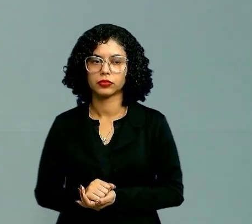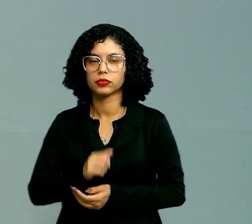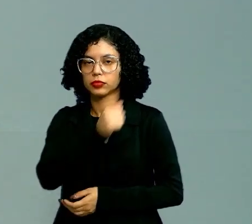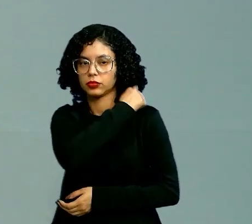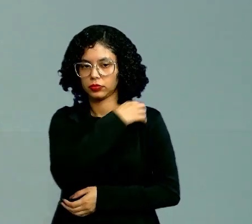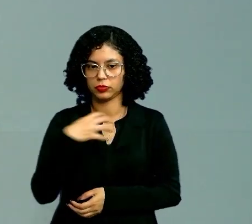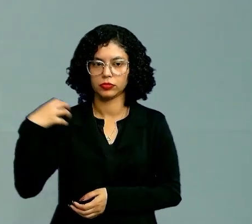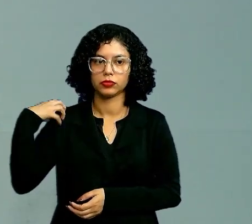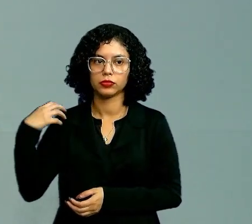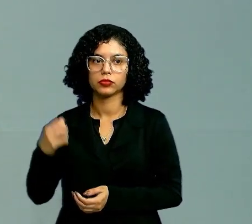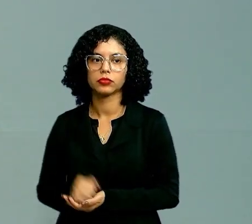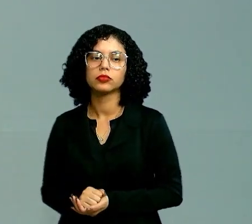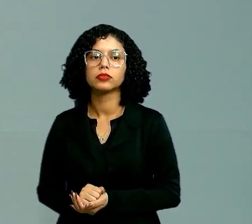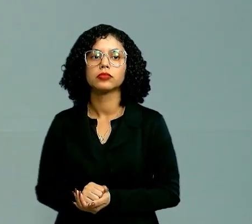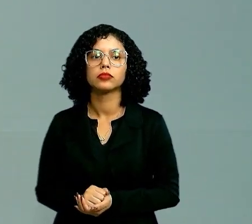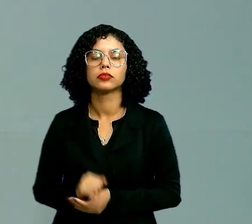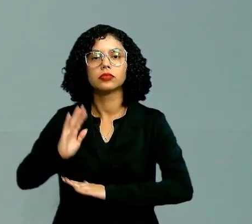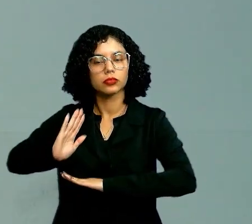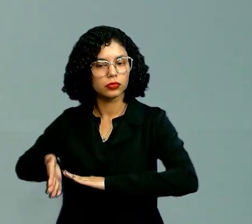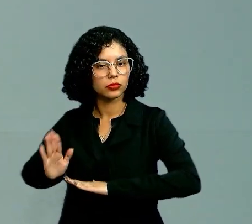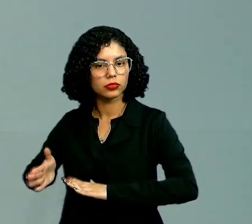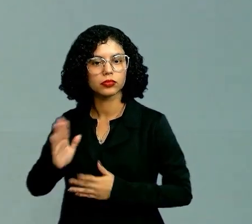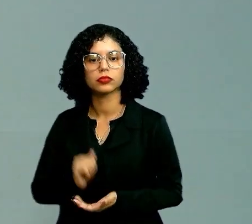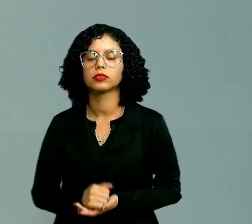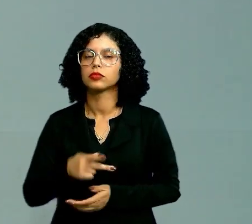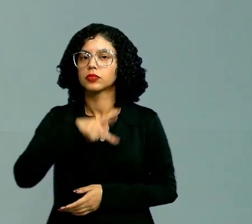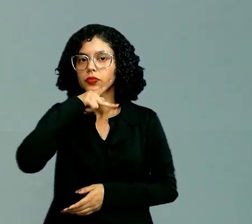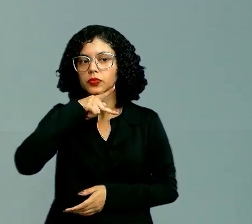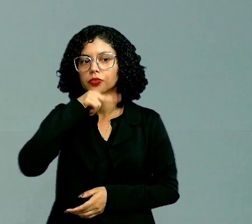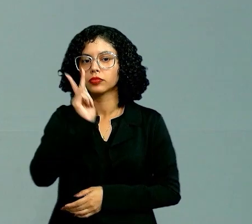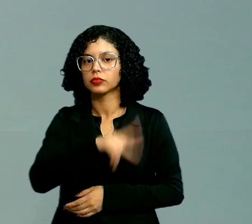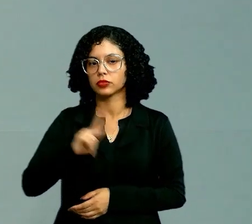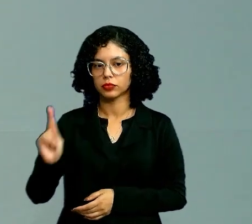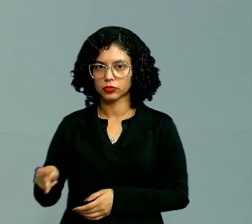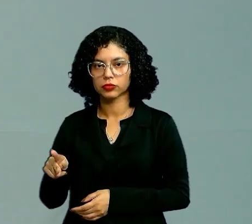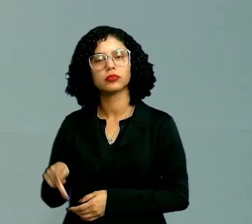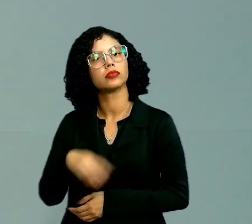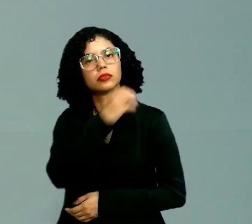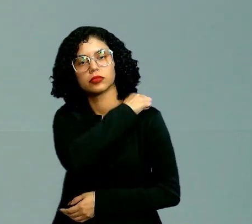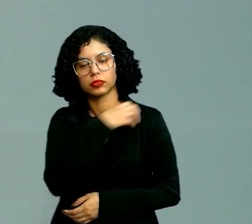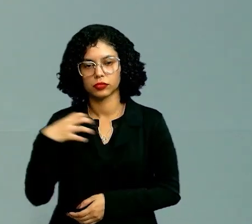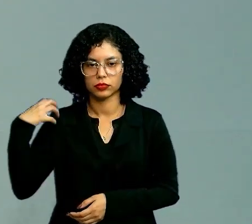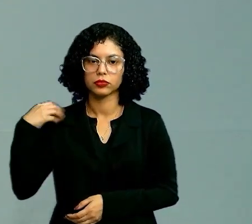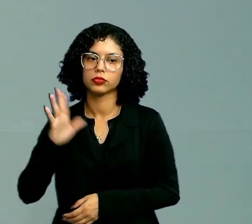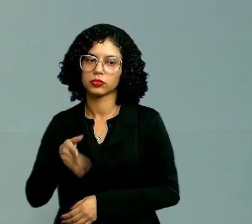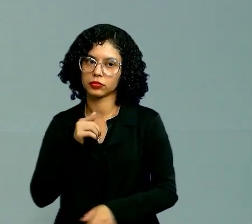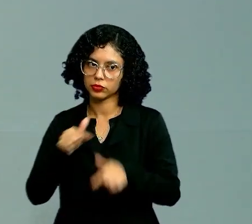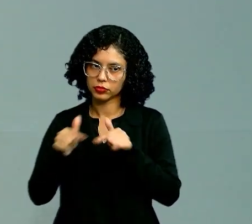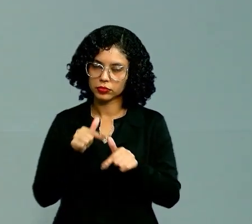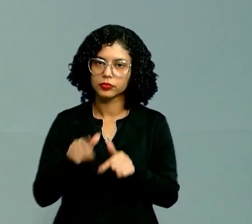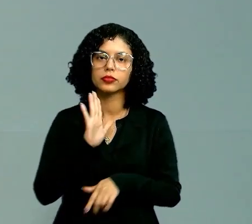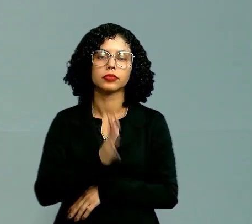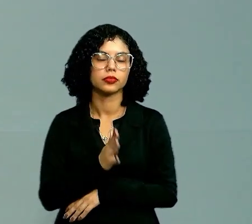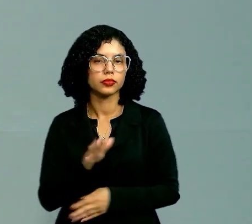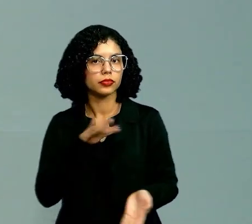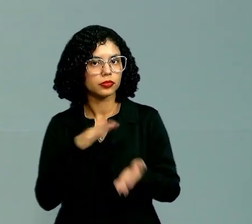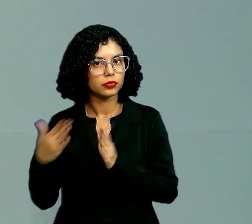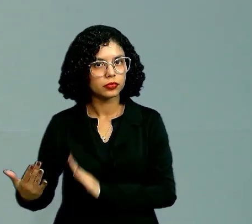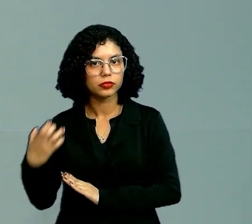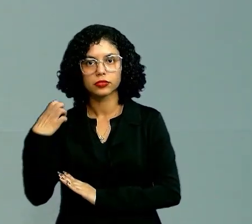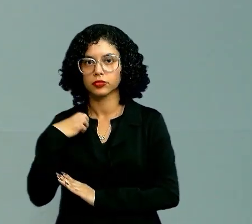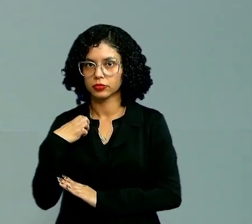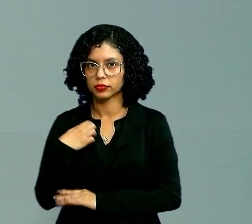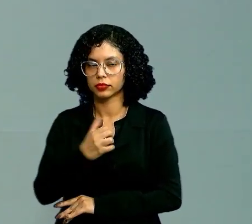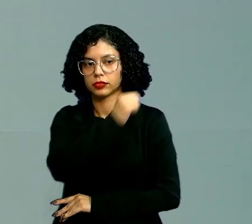Aristóteles na verdade foram contemporâneos porque o Platão foi professor do Aristóteles só que nós já trabalhamos a parte da